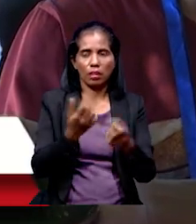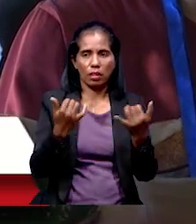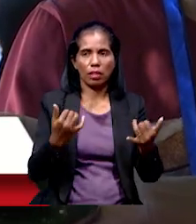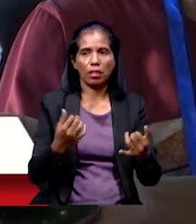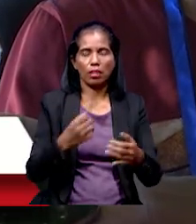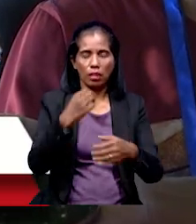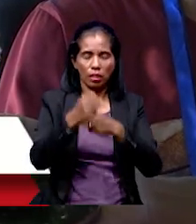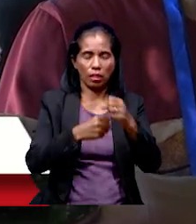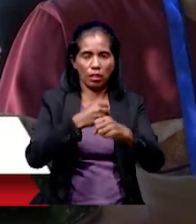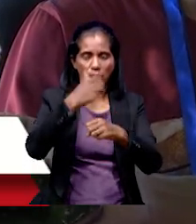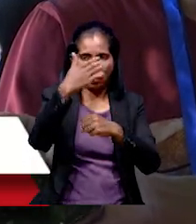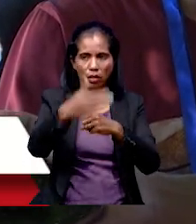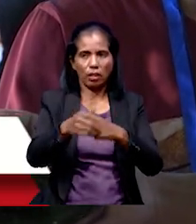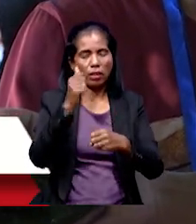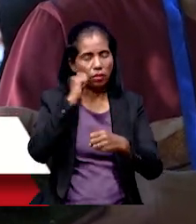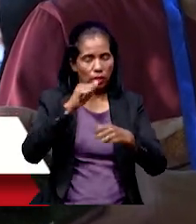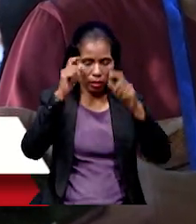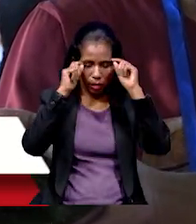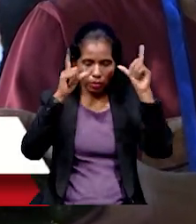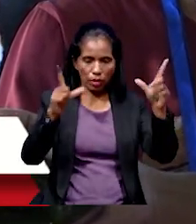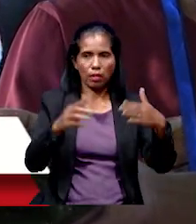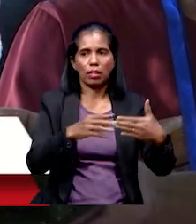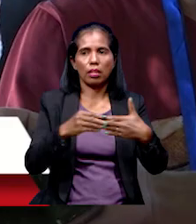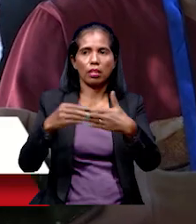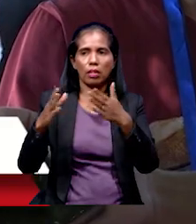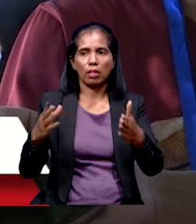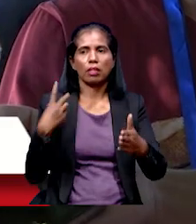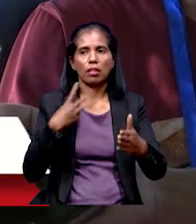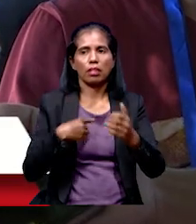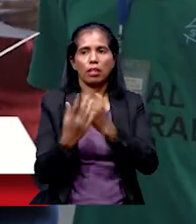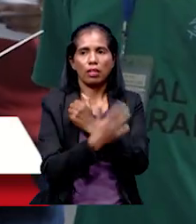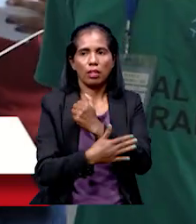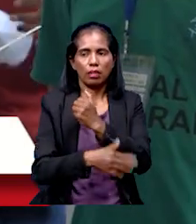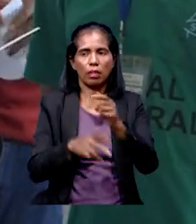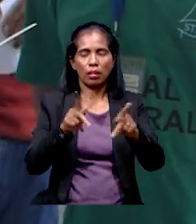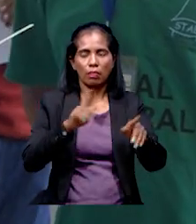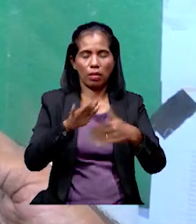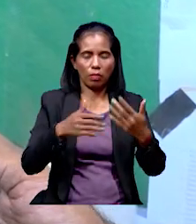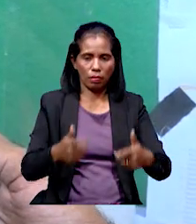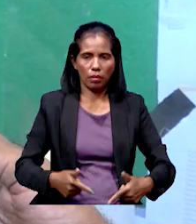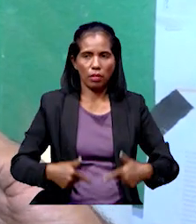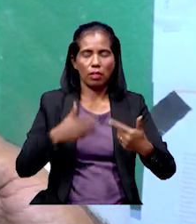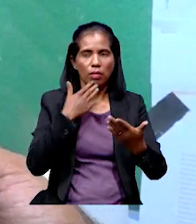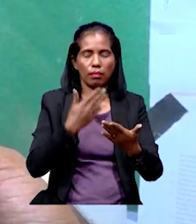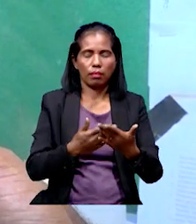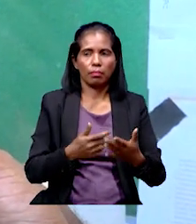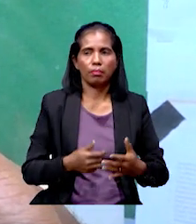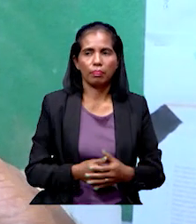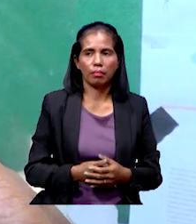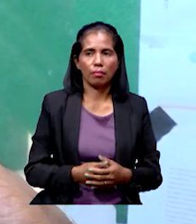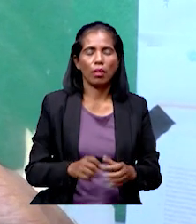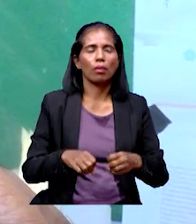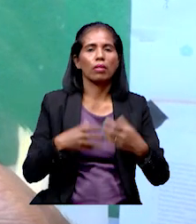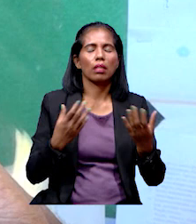atu mai, feto Timor-Leste se lidera e tina inação ba povo ne moris dia. Tipo principal, maka oensato